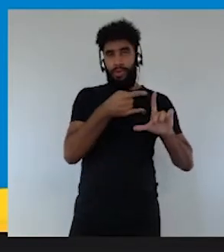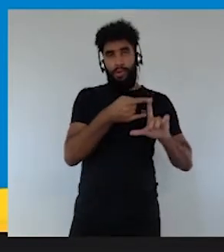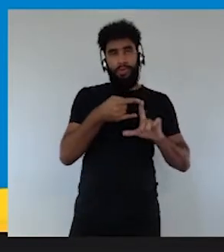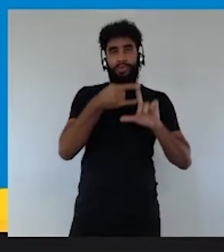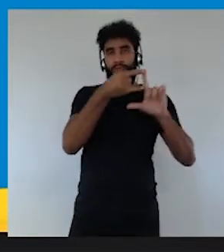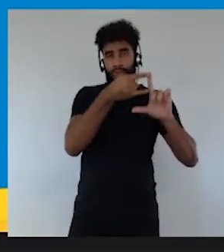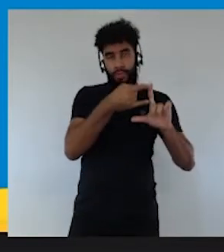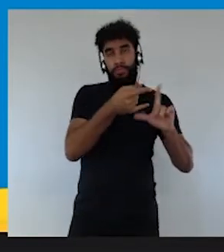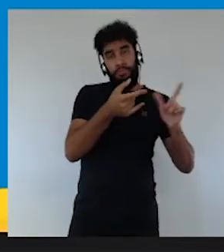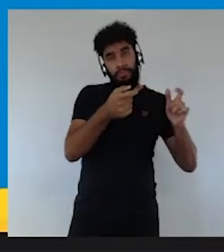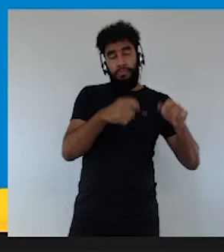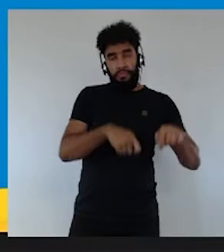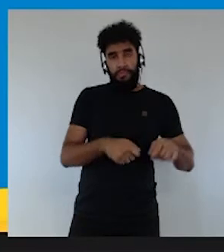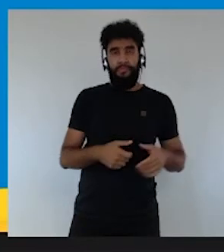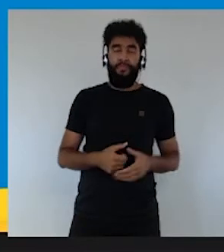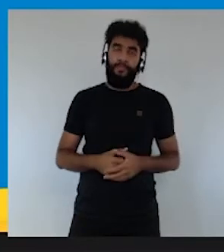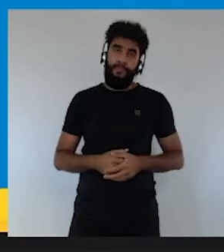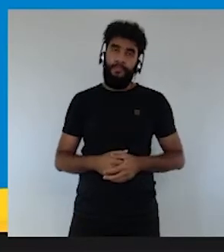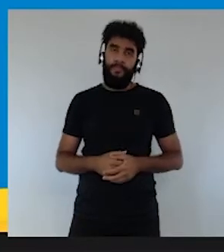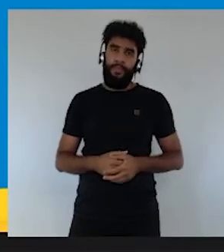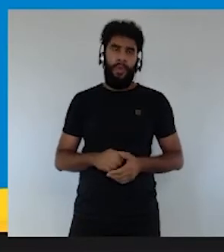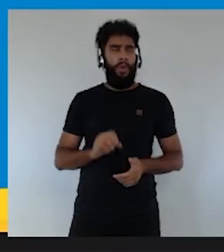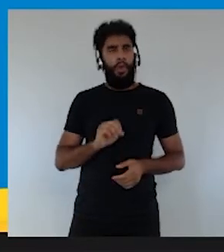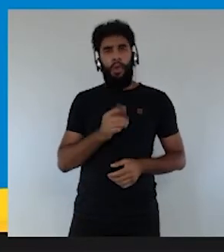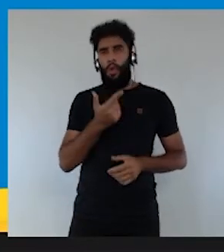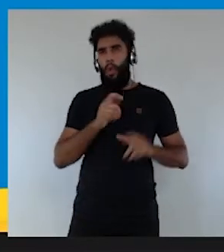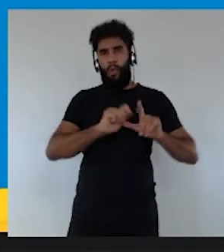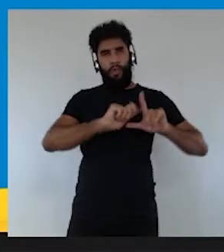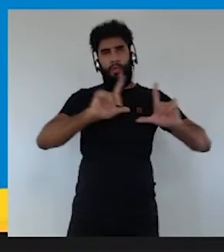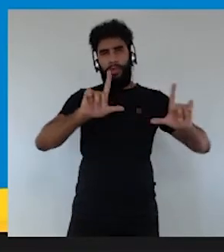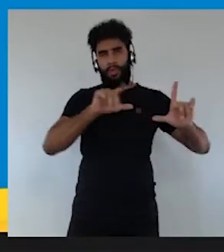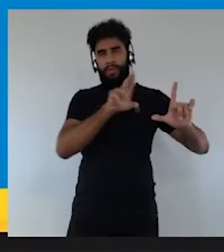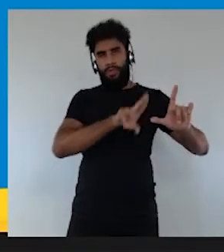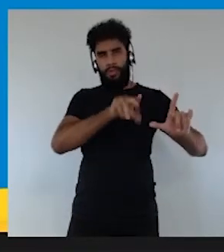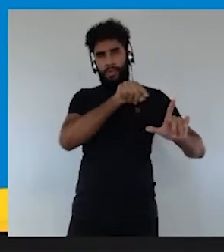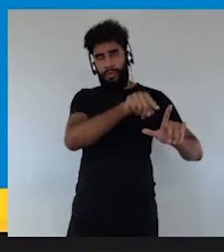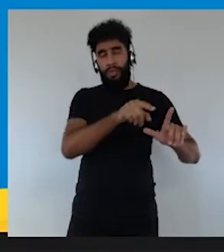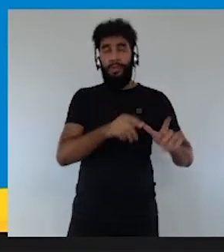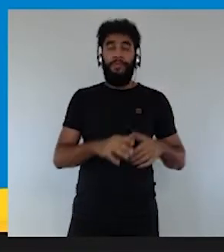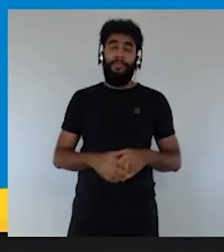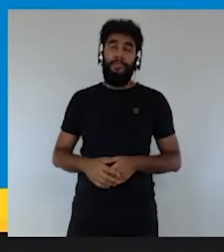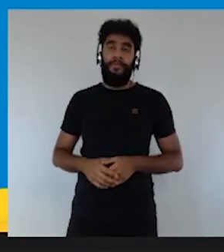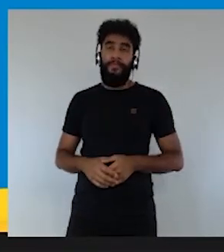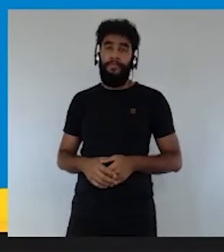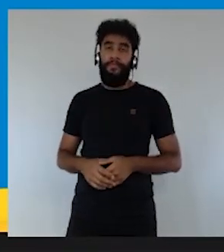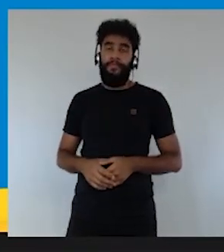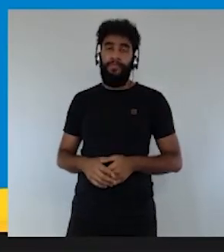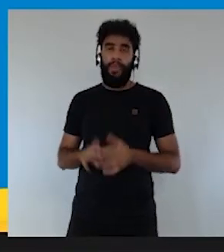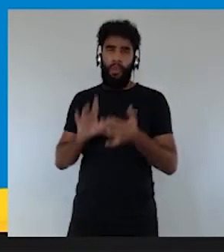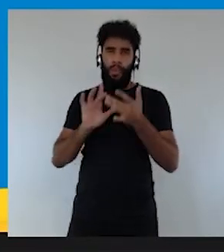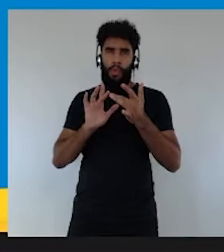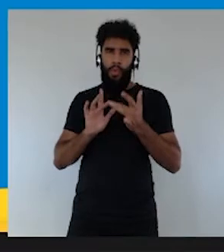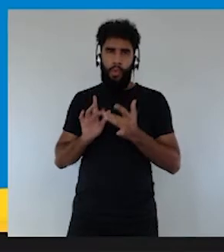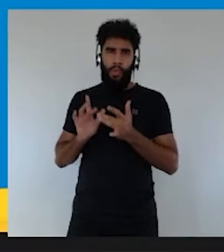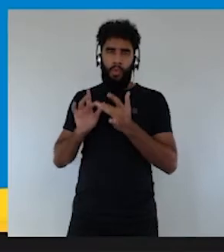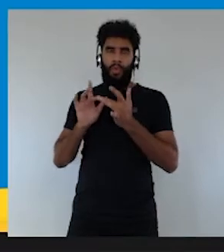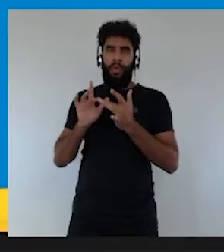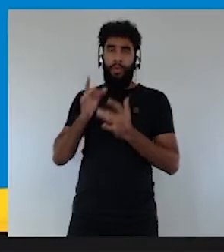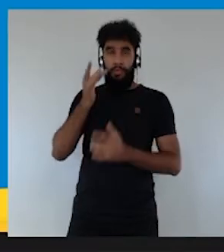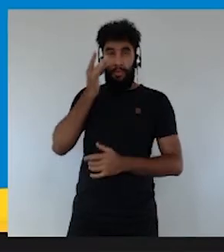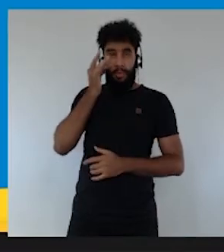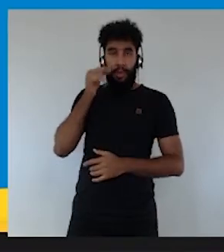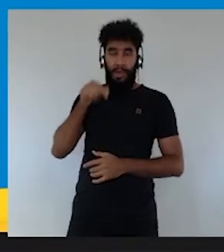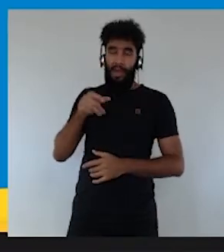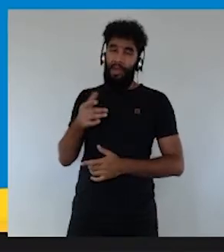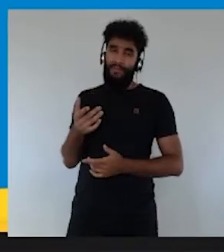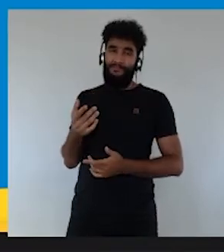quer não, ou por Zoom, seja qual for a plataforma que vai ser utilizada, quer queira, quer não, esse contato pessoal, esse contato humano